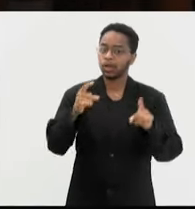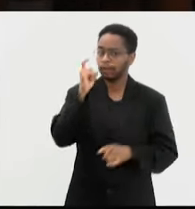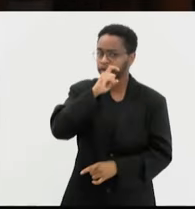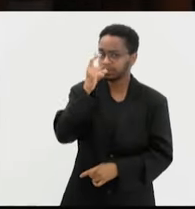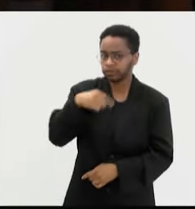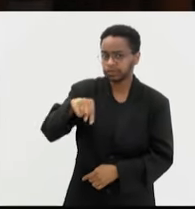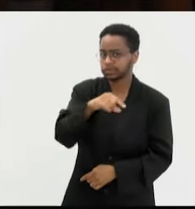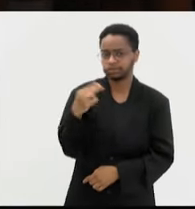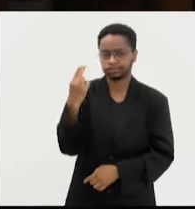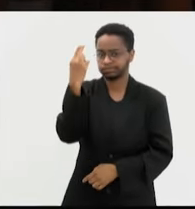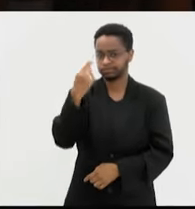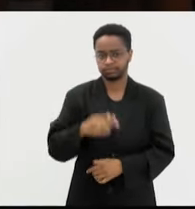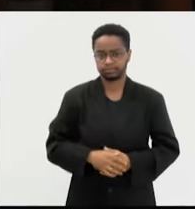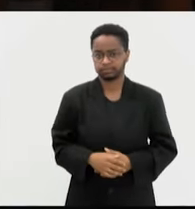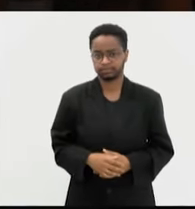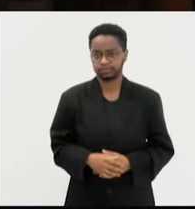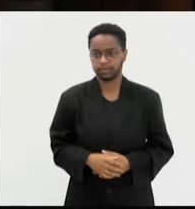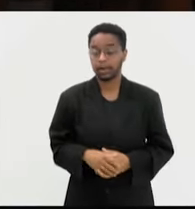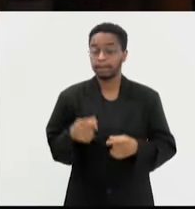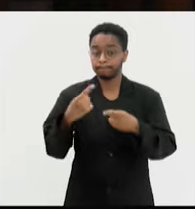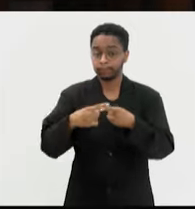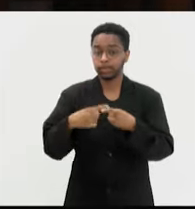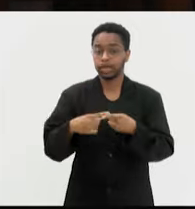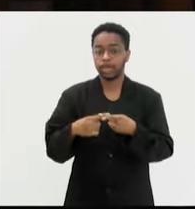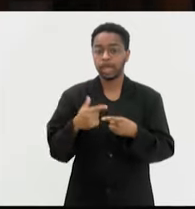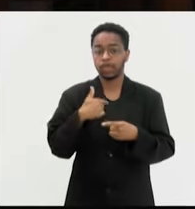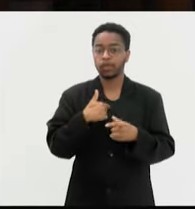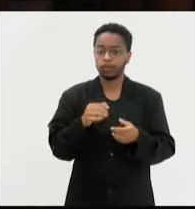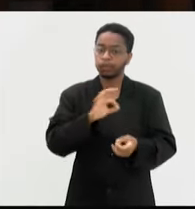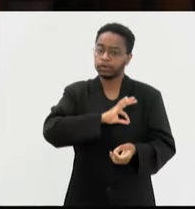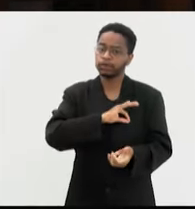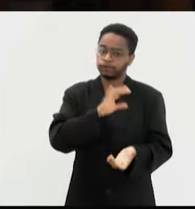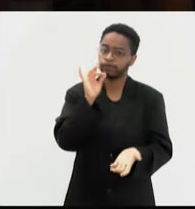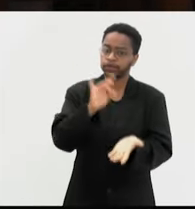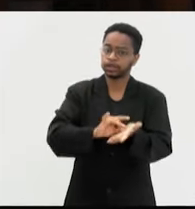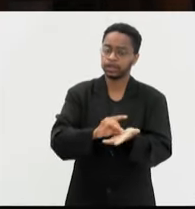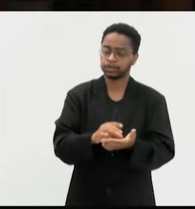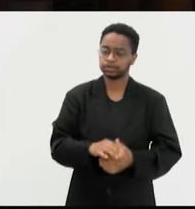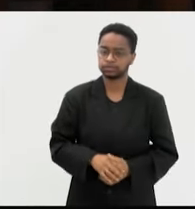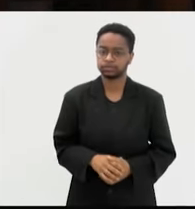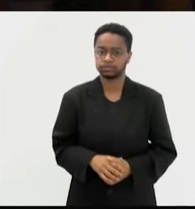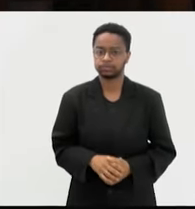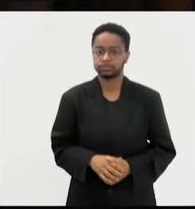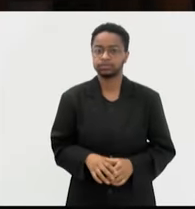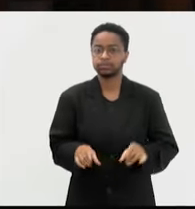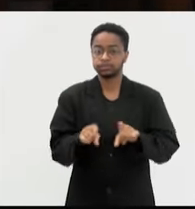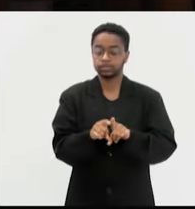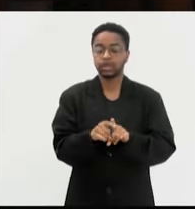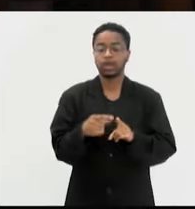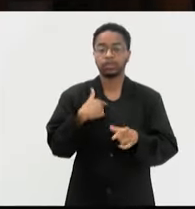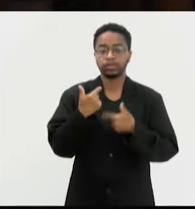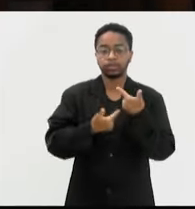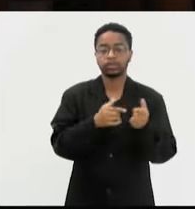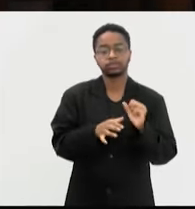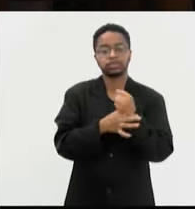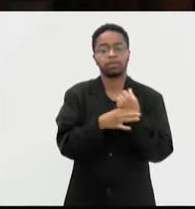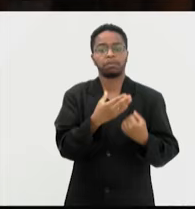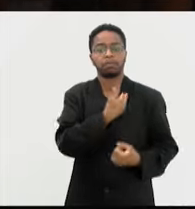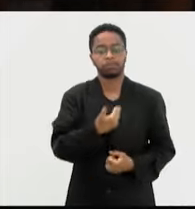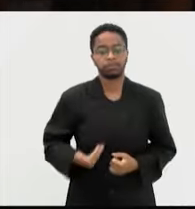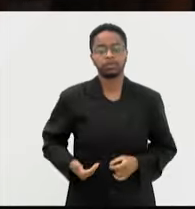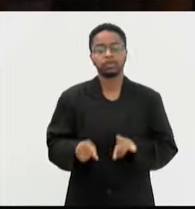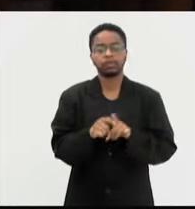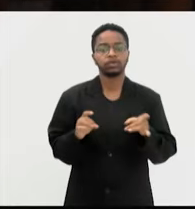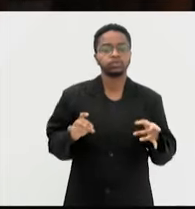vocês para ganhar voto porque eu sou sangue azul de verdade sou Polícia Militar est de Janeiro e sou da segurança pública e faço parte da